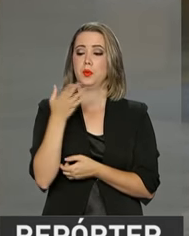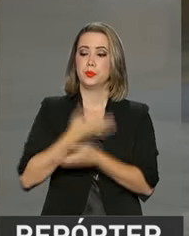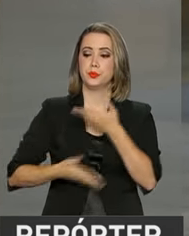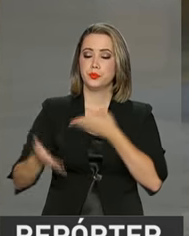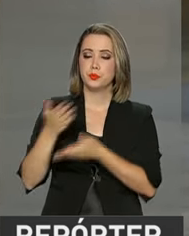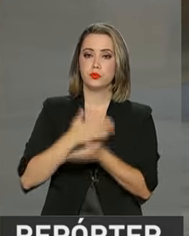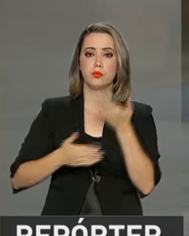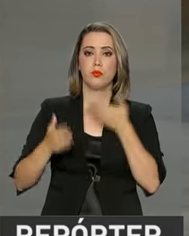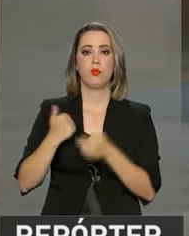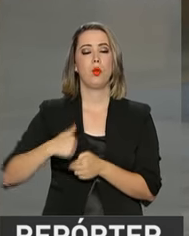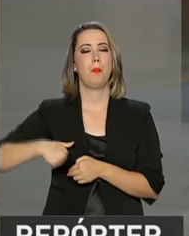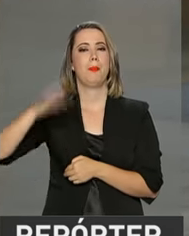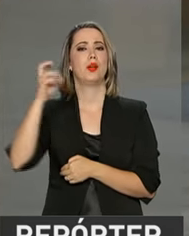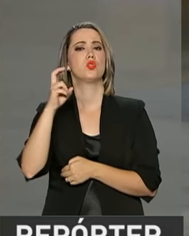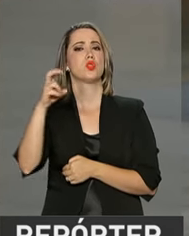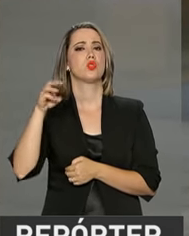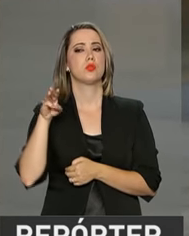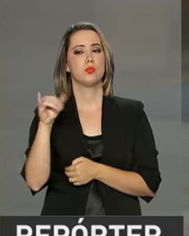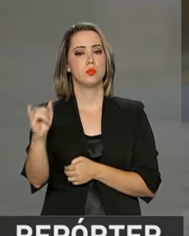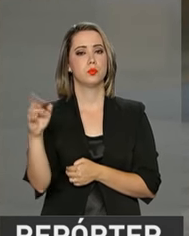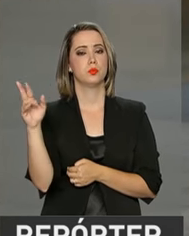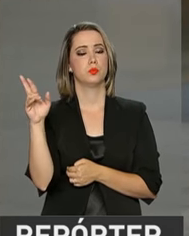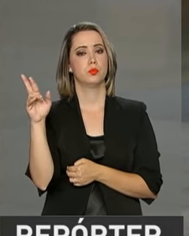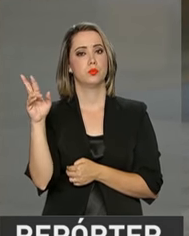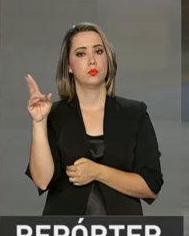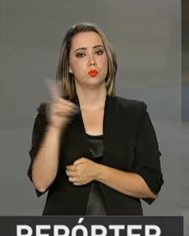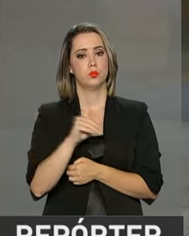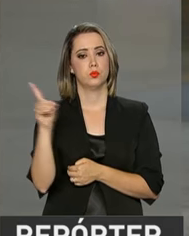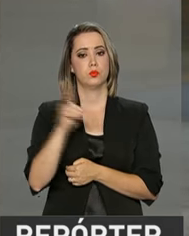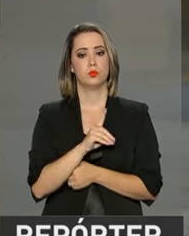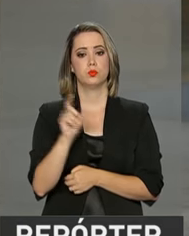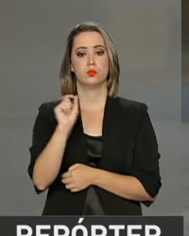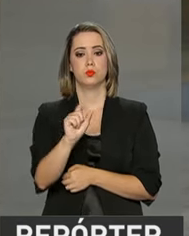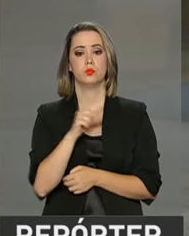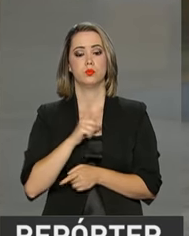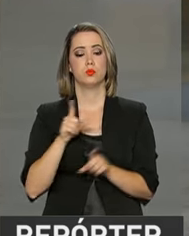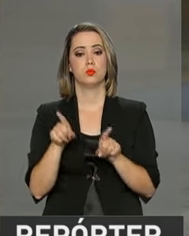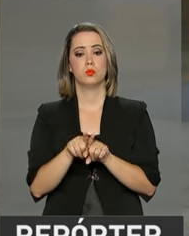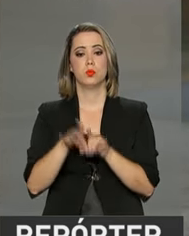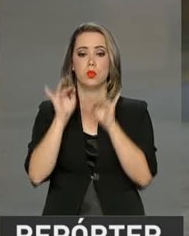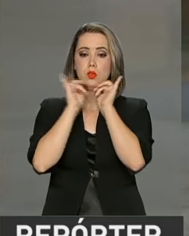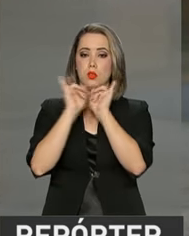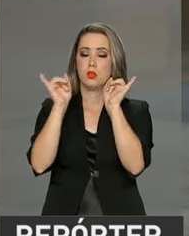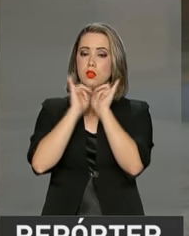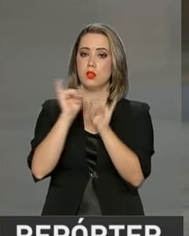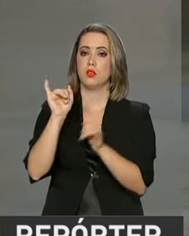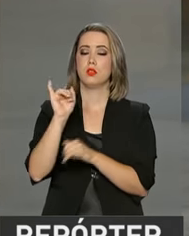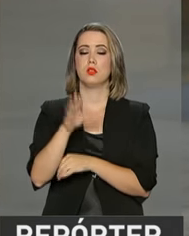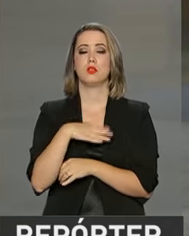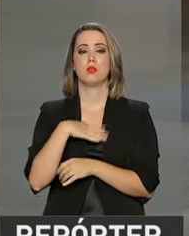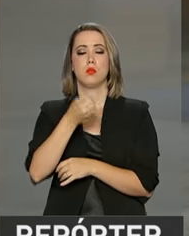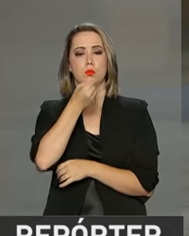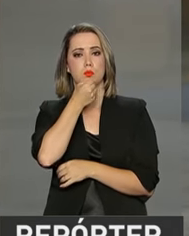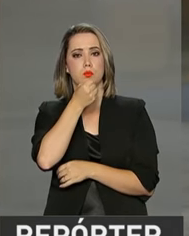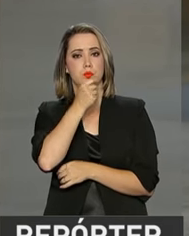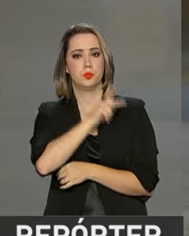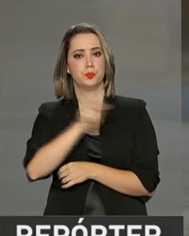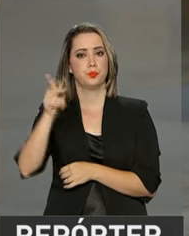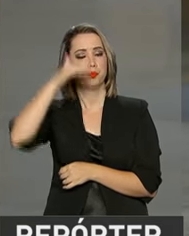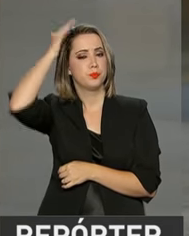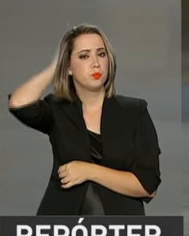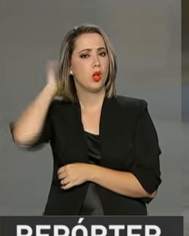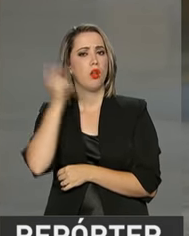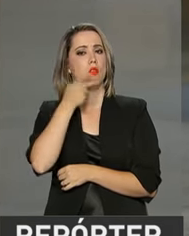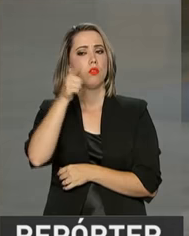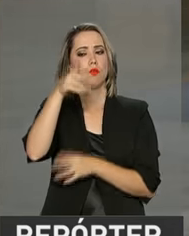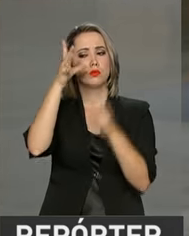chegaram a 5 milhões e 200 milhões de dólares em declaração à imprensa o presidente michel temer se destacou